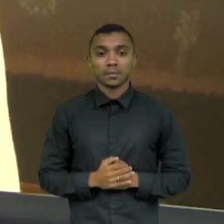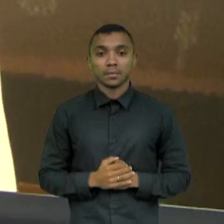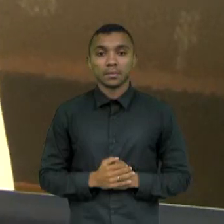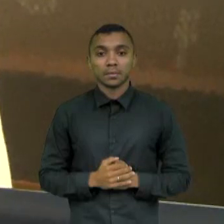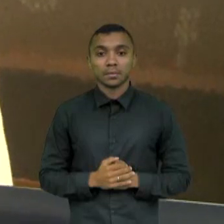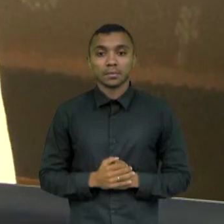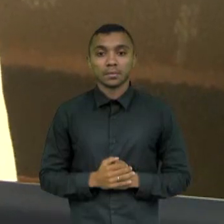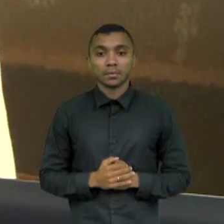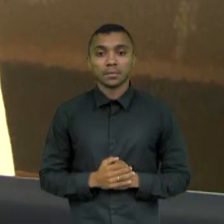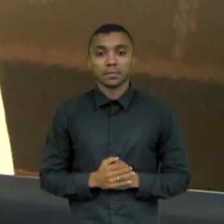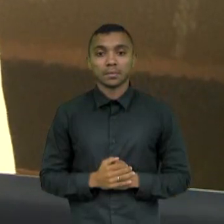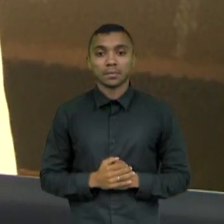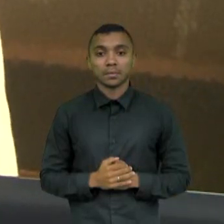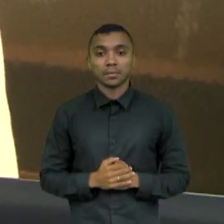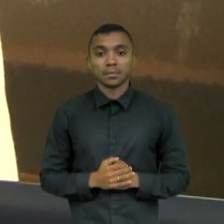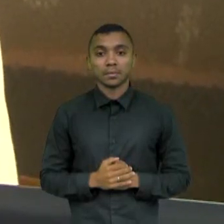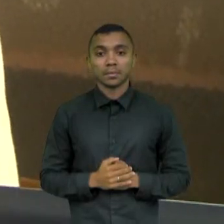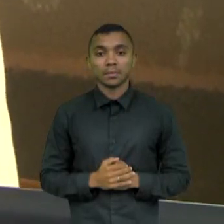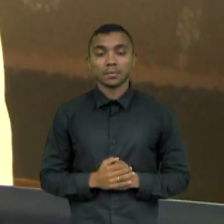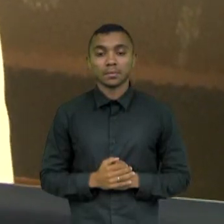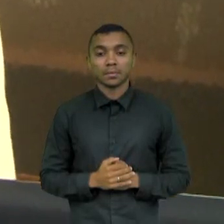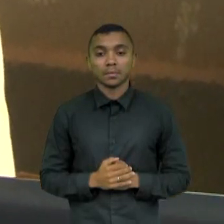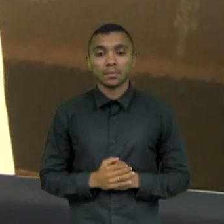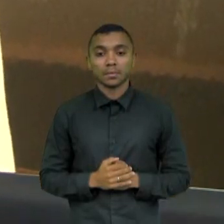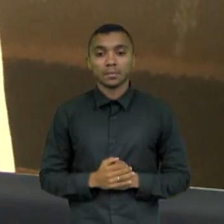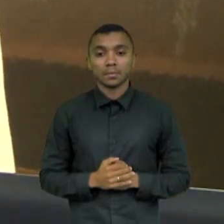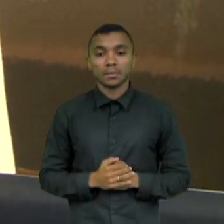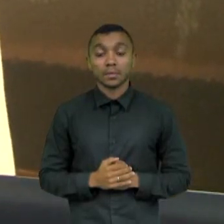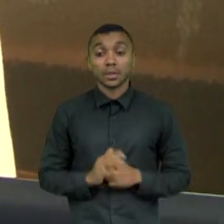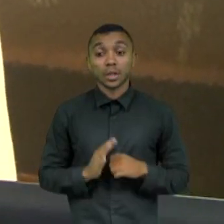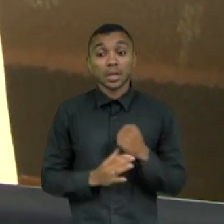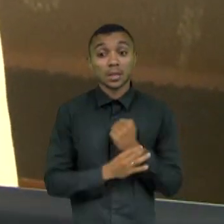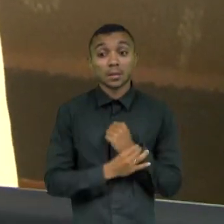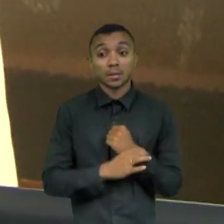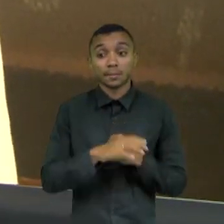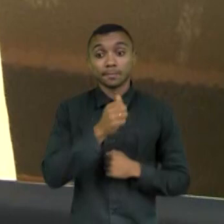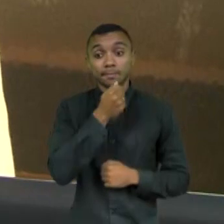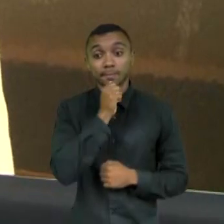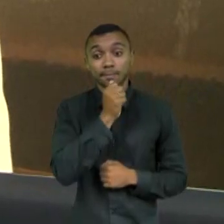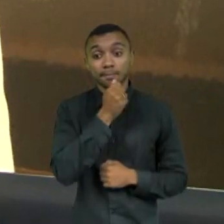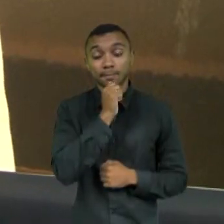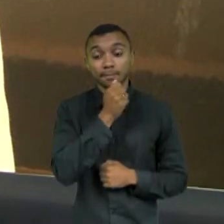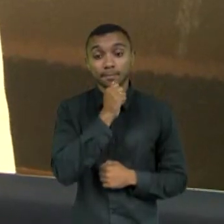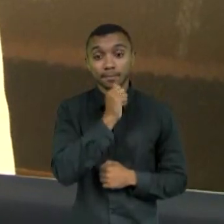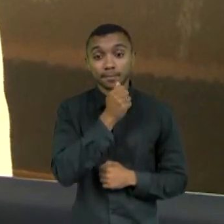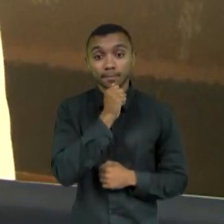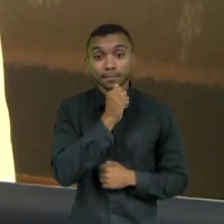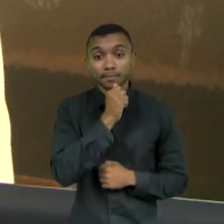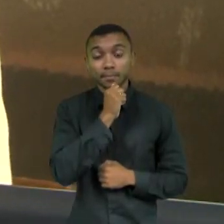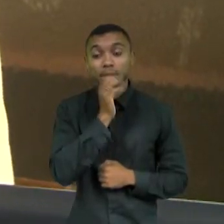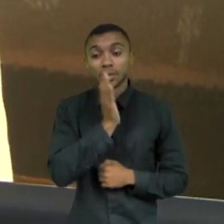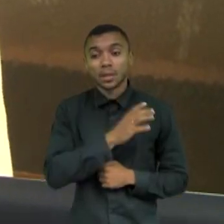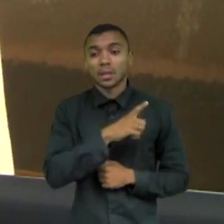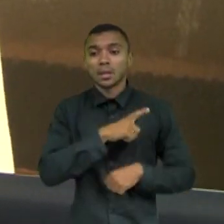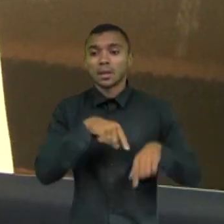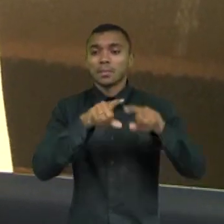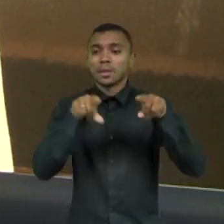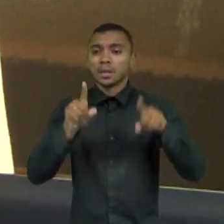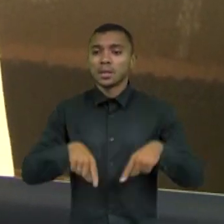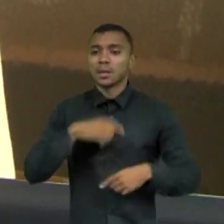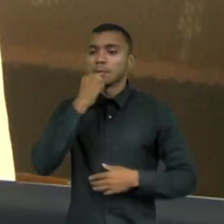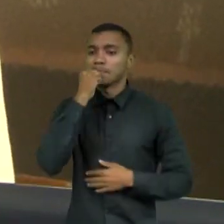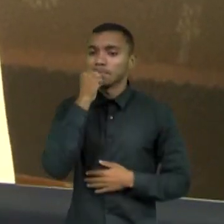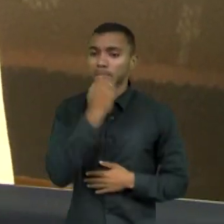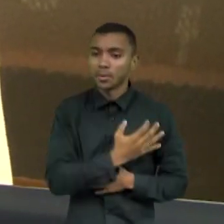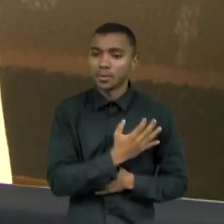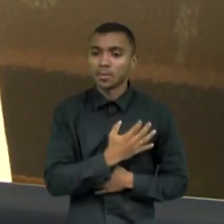né? As avenidas, as ruas, elas não estão preparadas. Não sei. A gente vê, a gente tem um plano muito bom aqui, sobretudo no Ceará, a